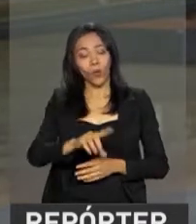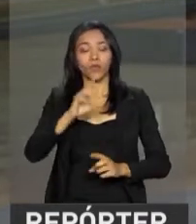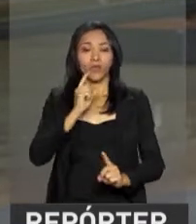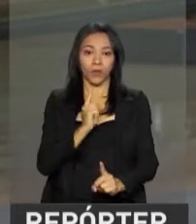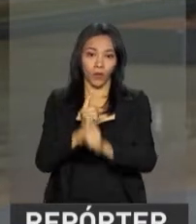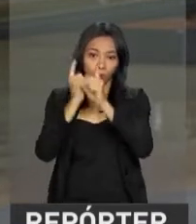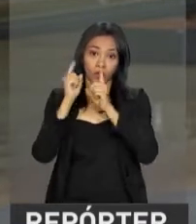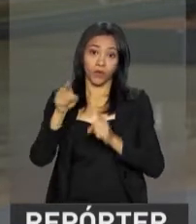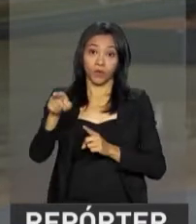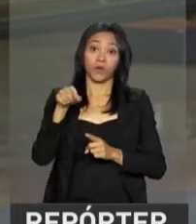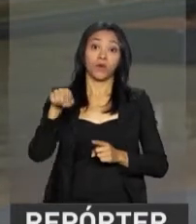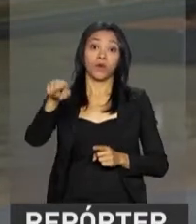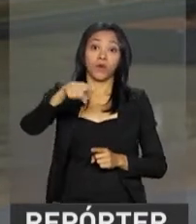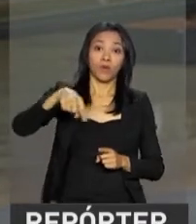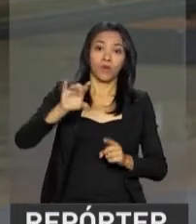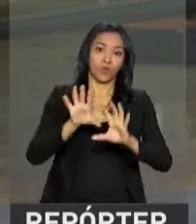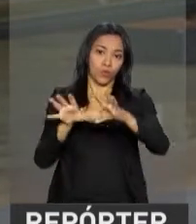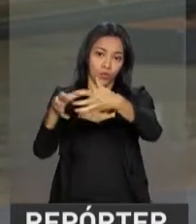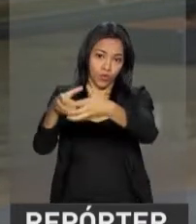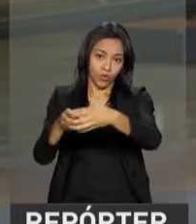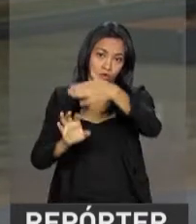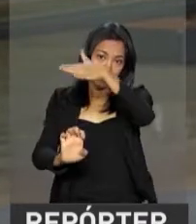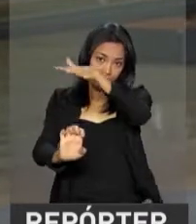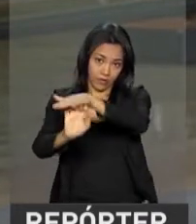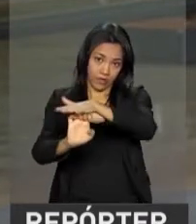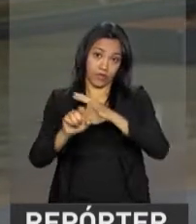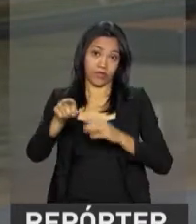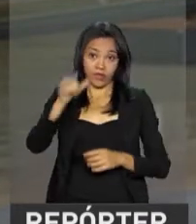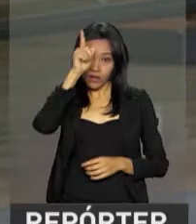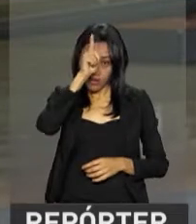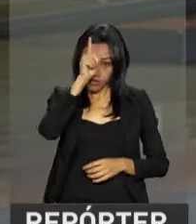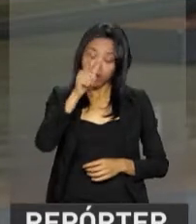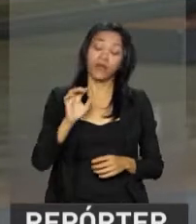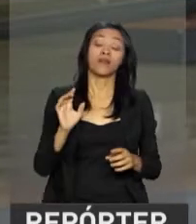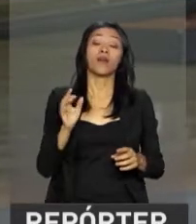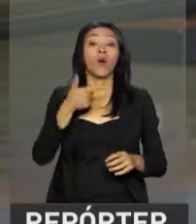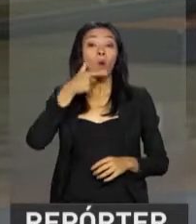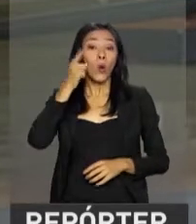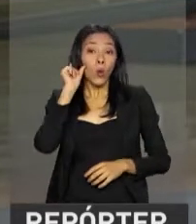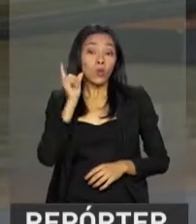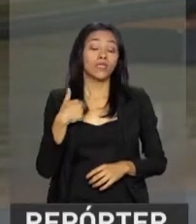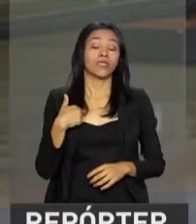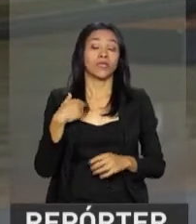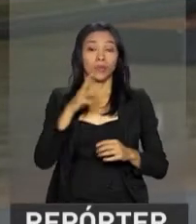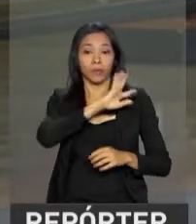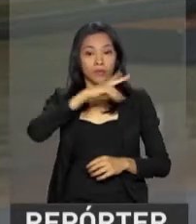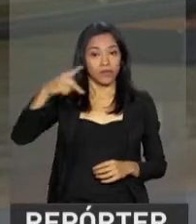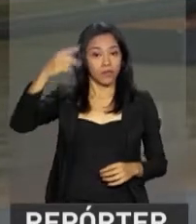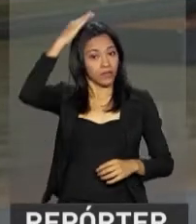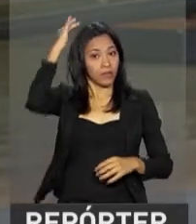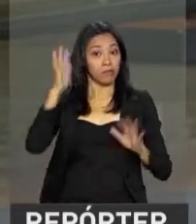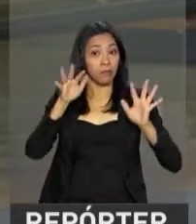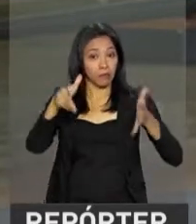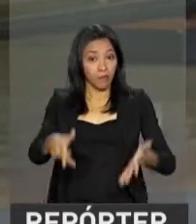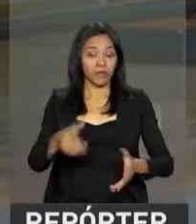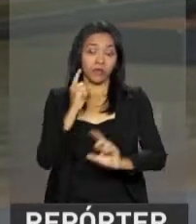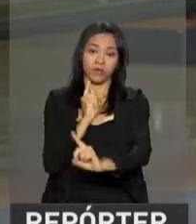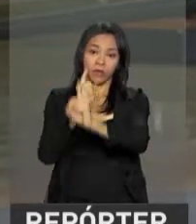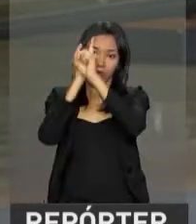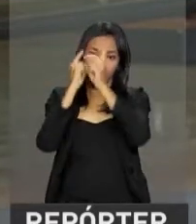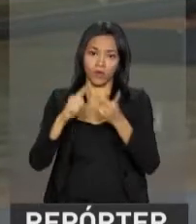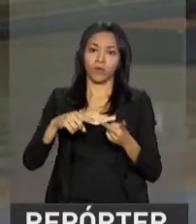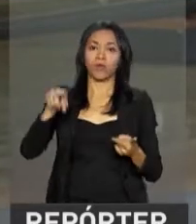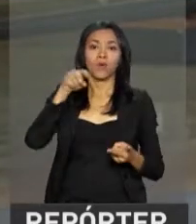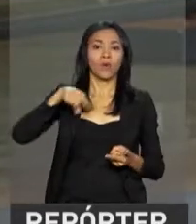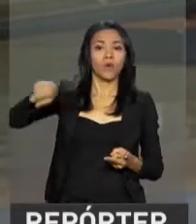alemã bmw e ontem o presidente participou de um encontro com deputados e senadores da frente parlamentar